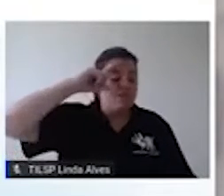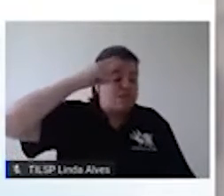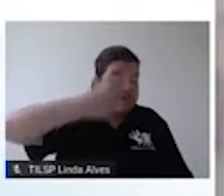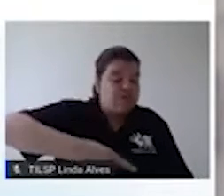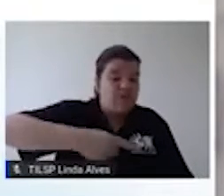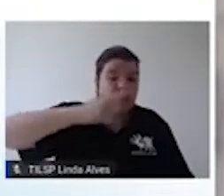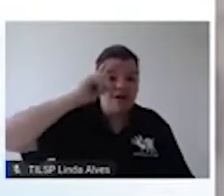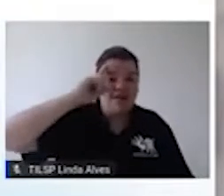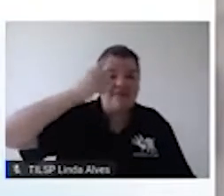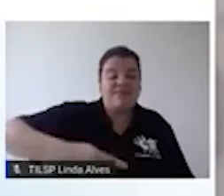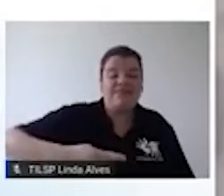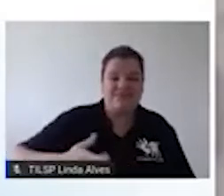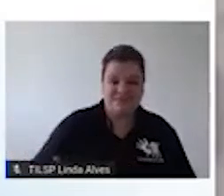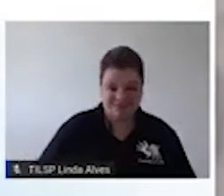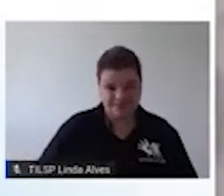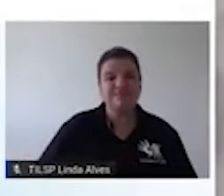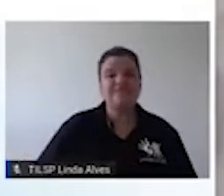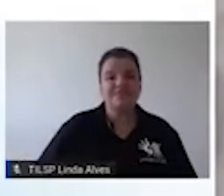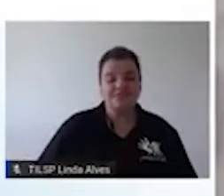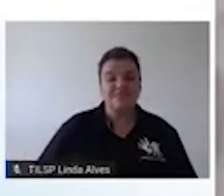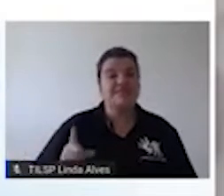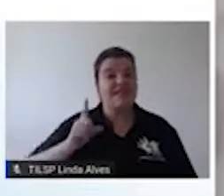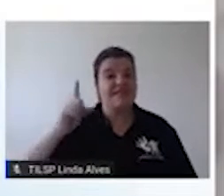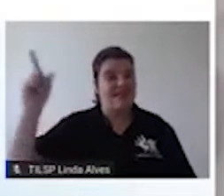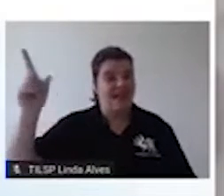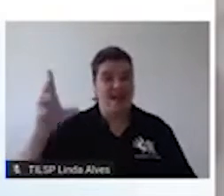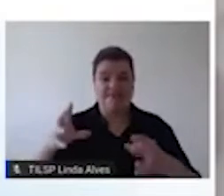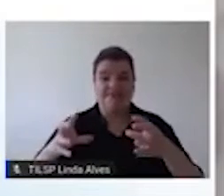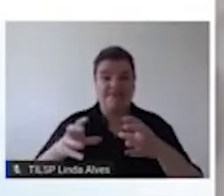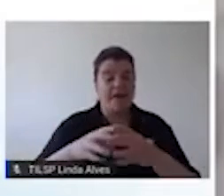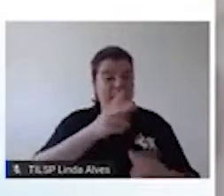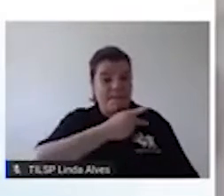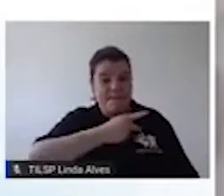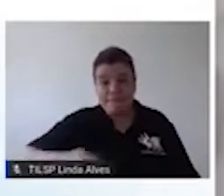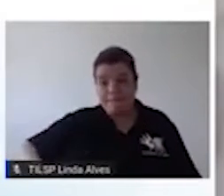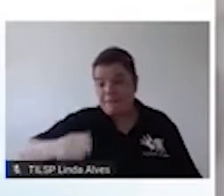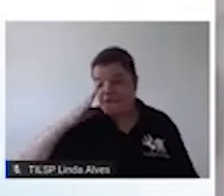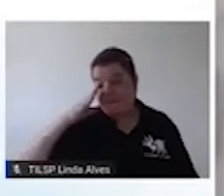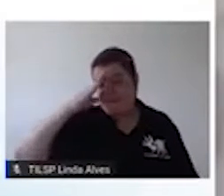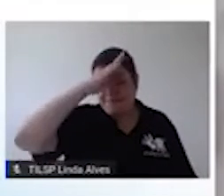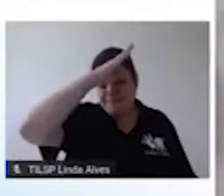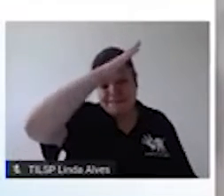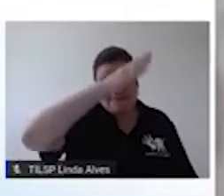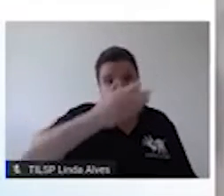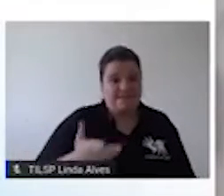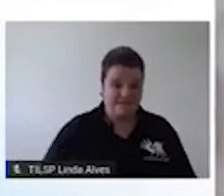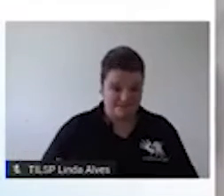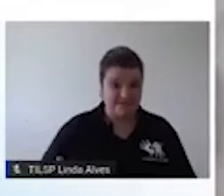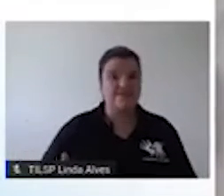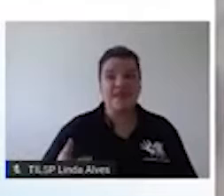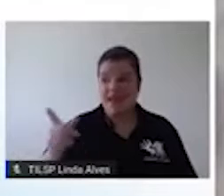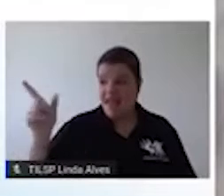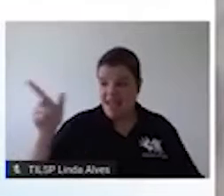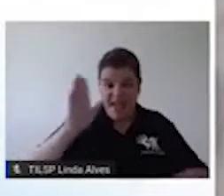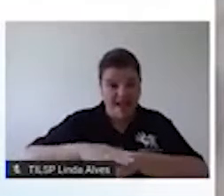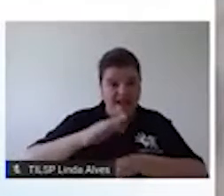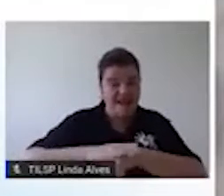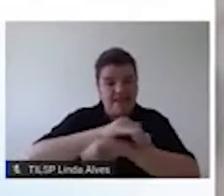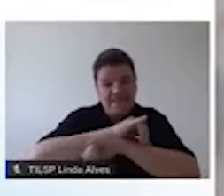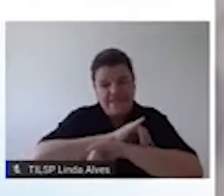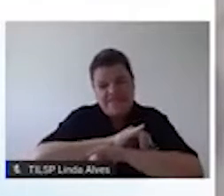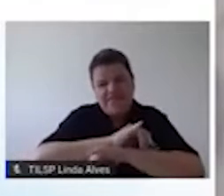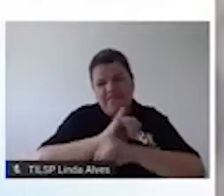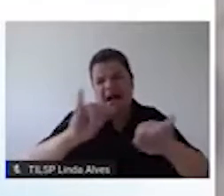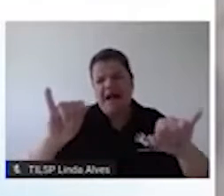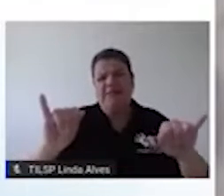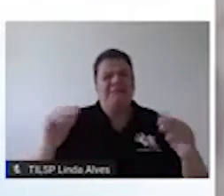nasceu do gabinete do presidente da República. que foi